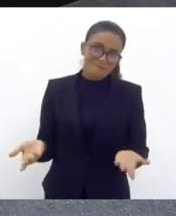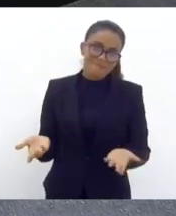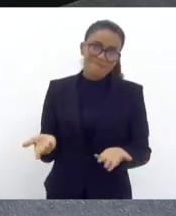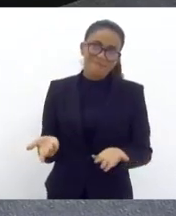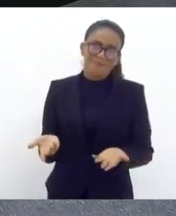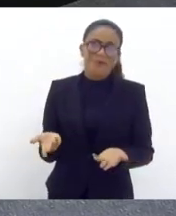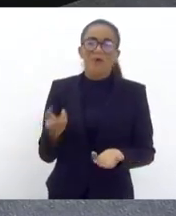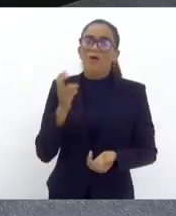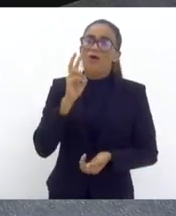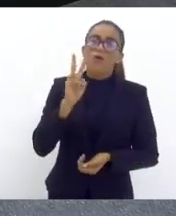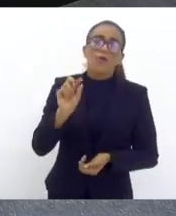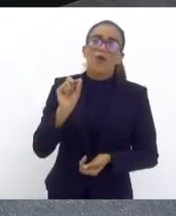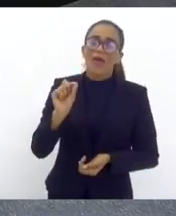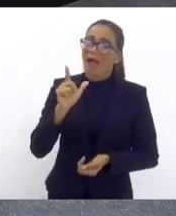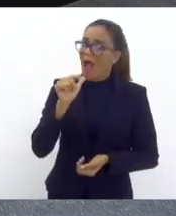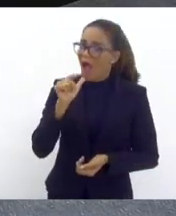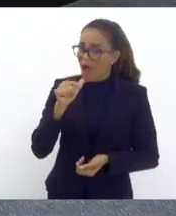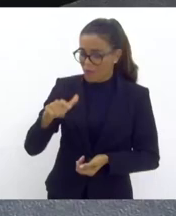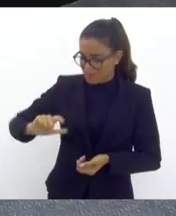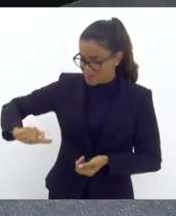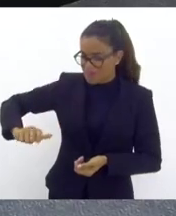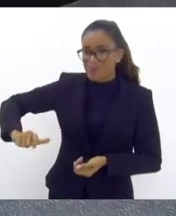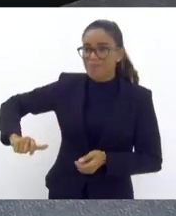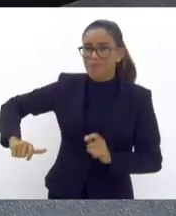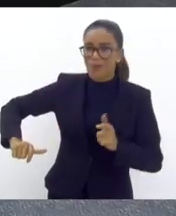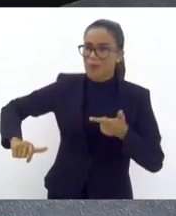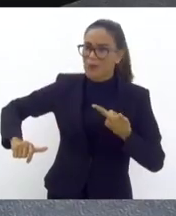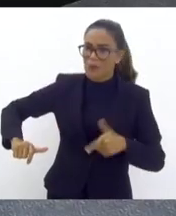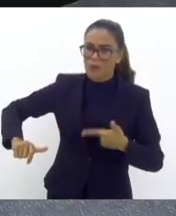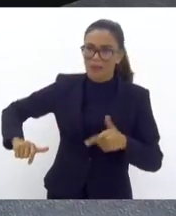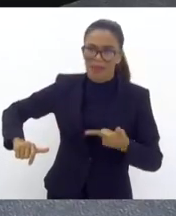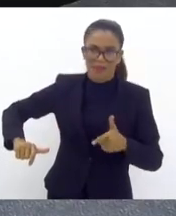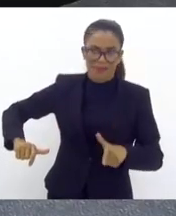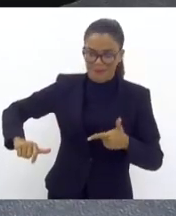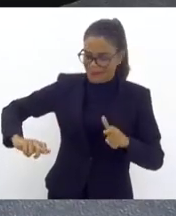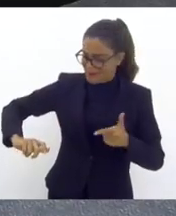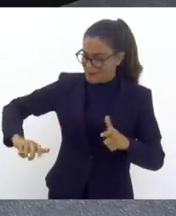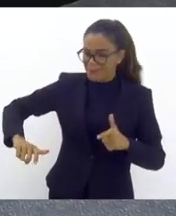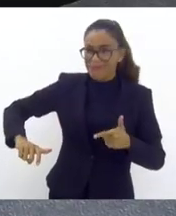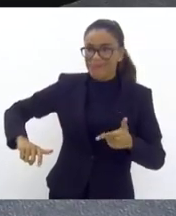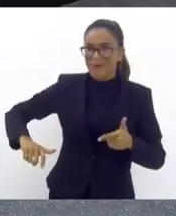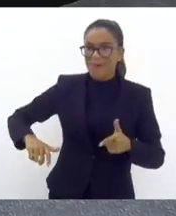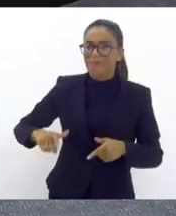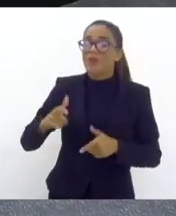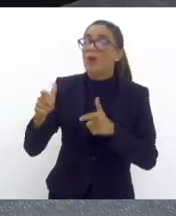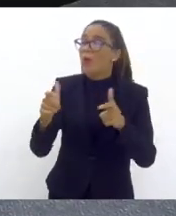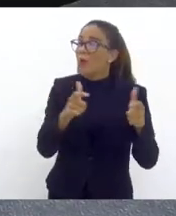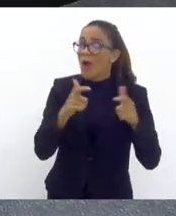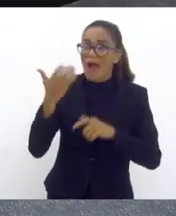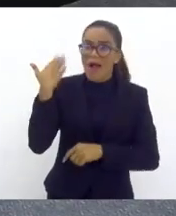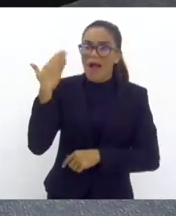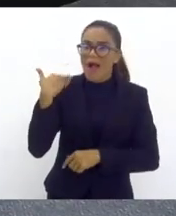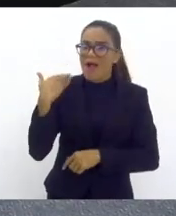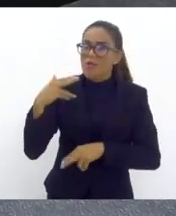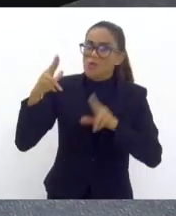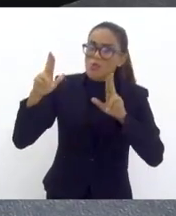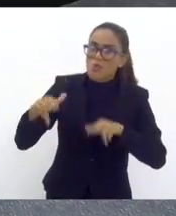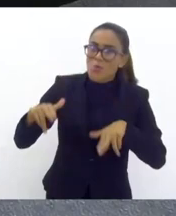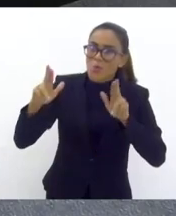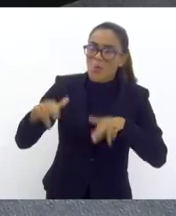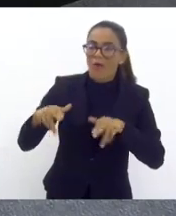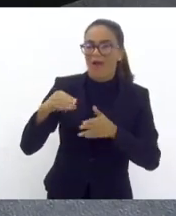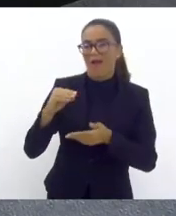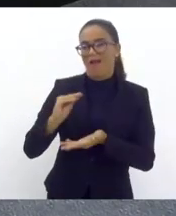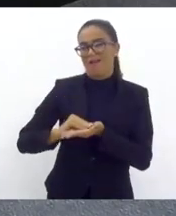mais vejo é falta d'água não tem lugares que nunca faltou água hoje falta água assim como é isso eles